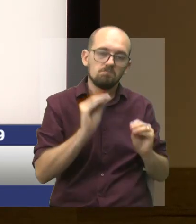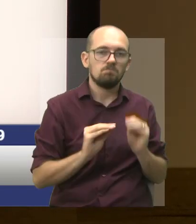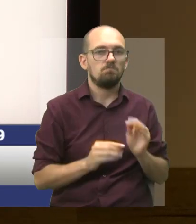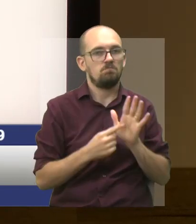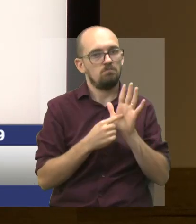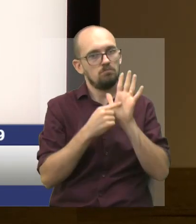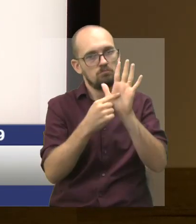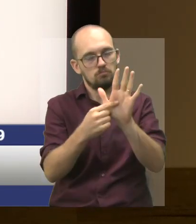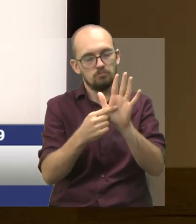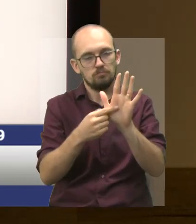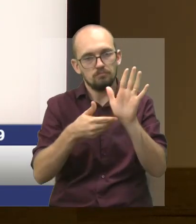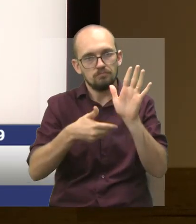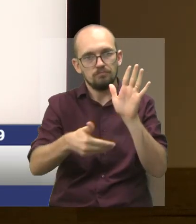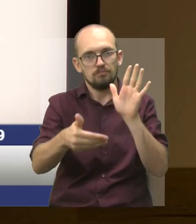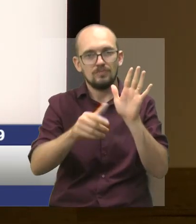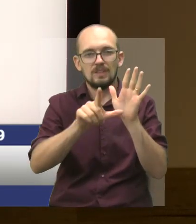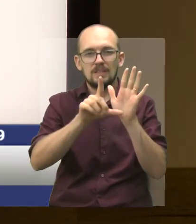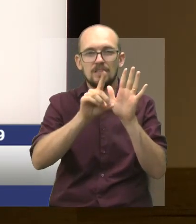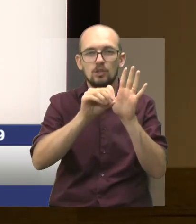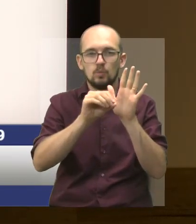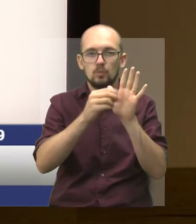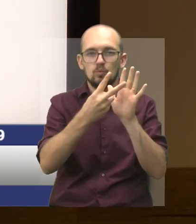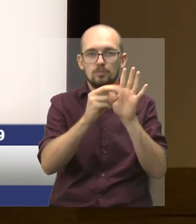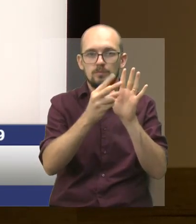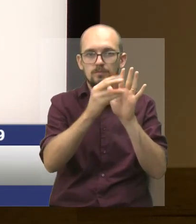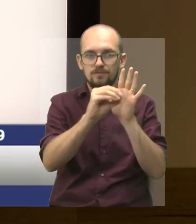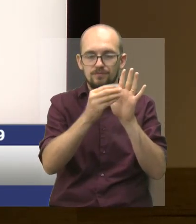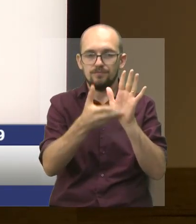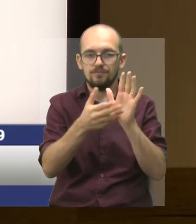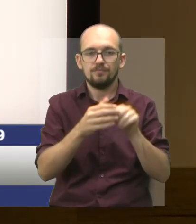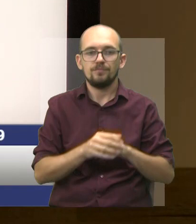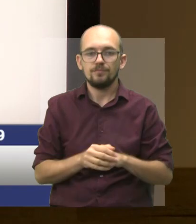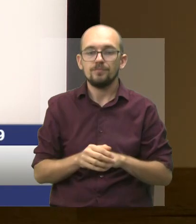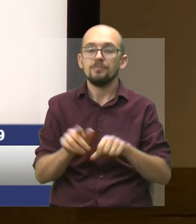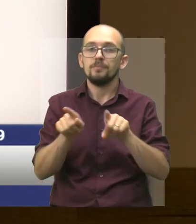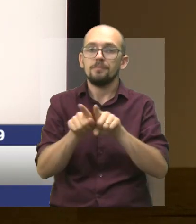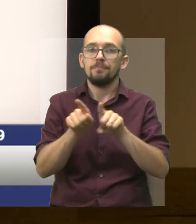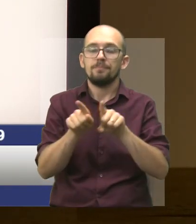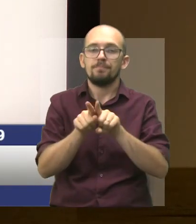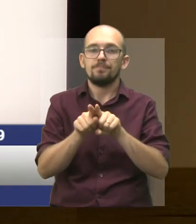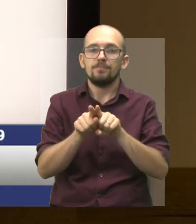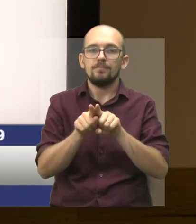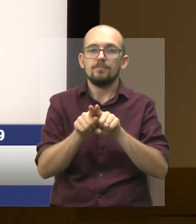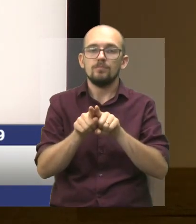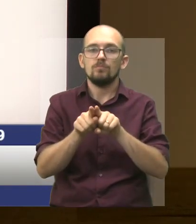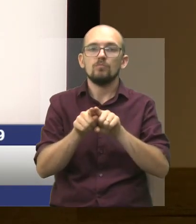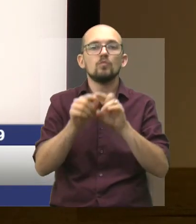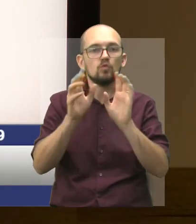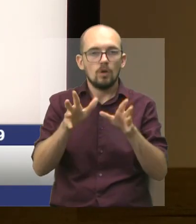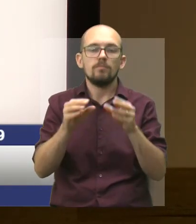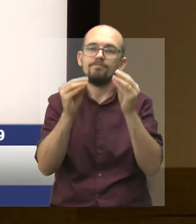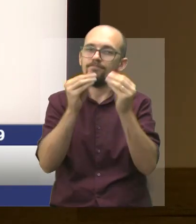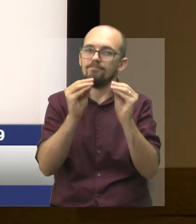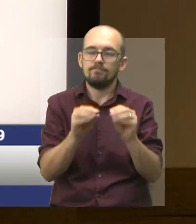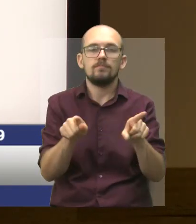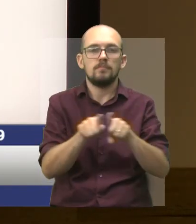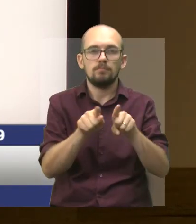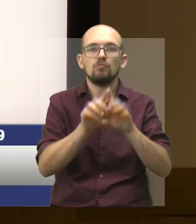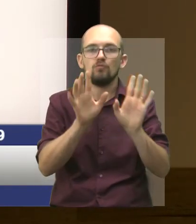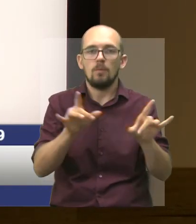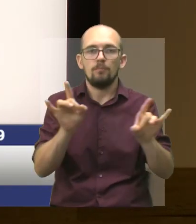nessa apresentação da LDO de 2020, e também utilizamos para 2021,